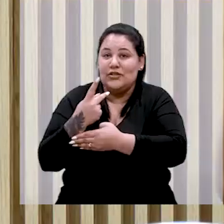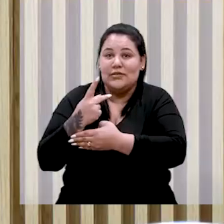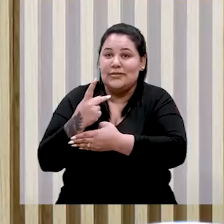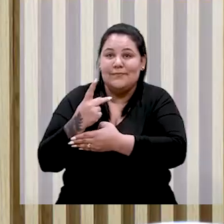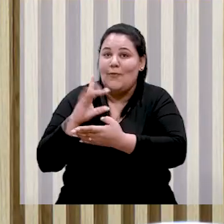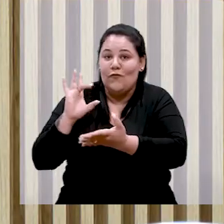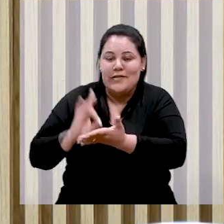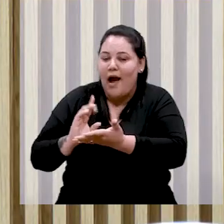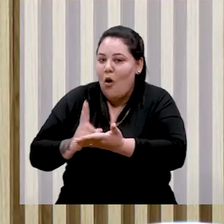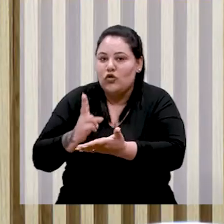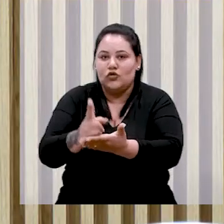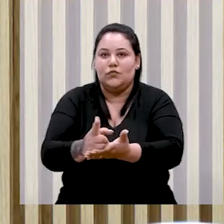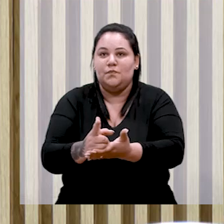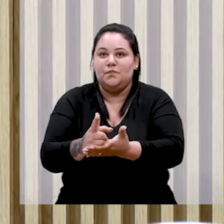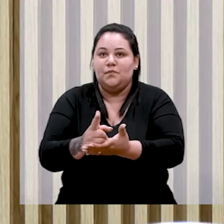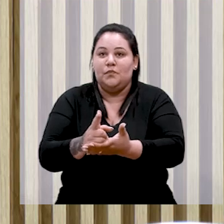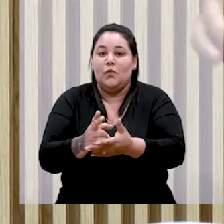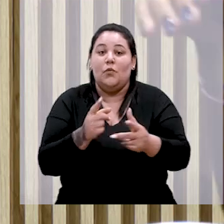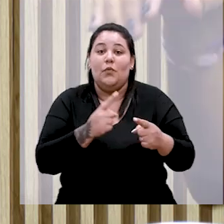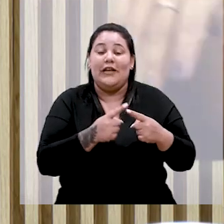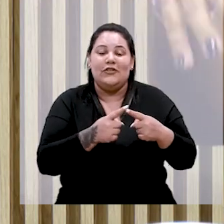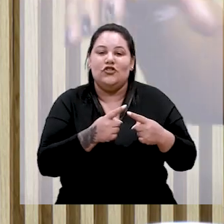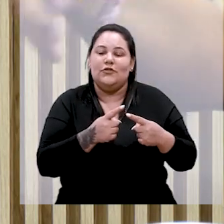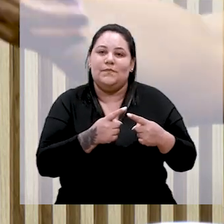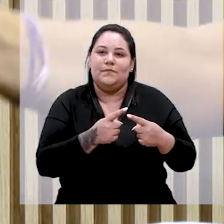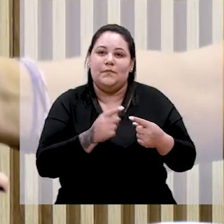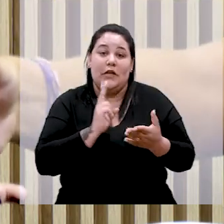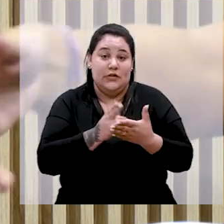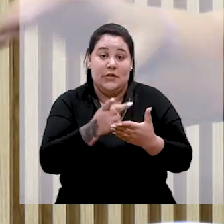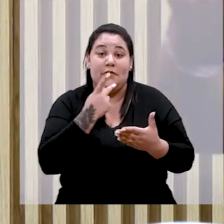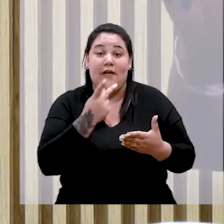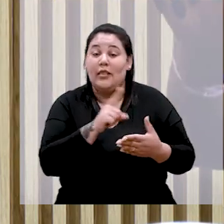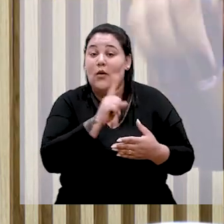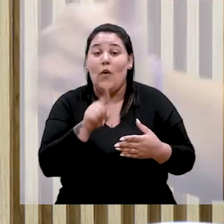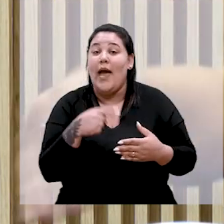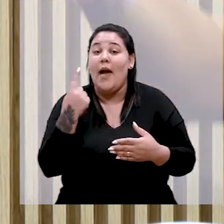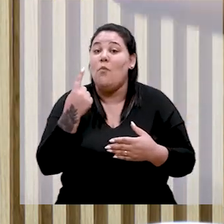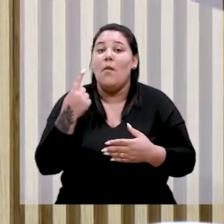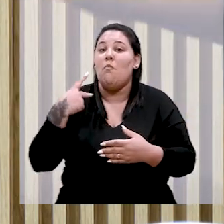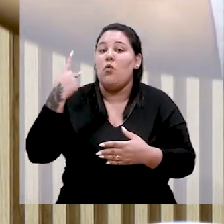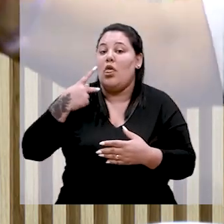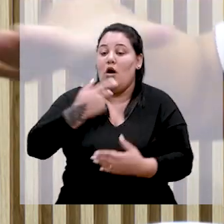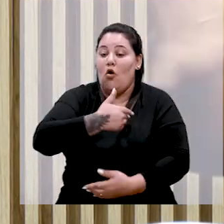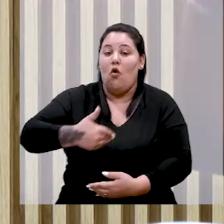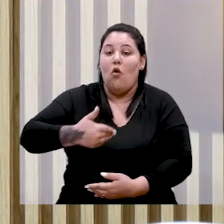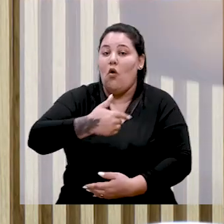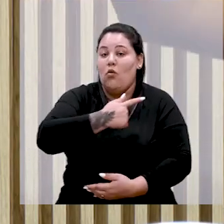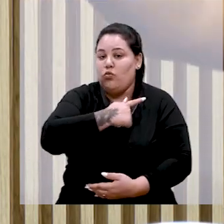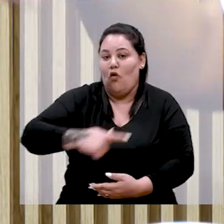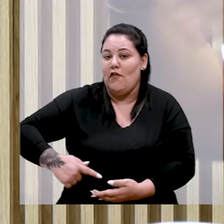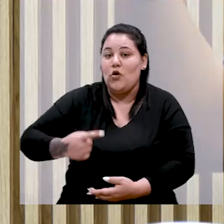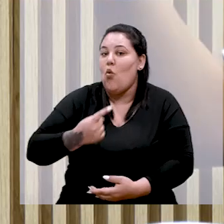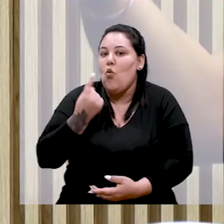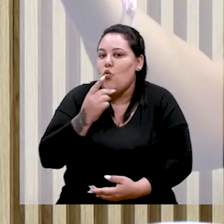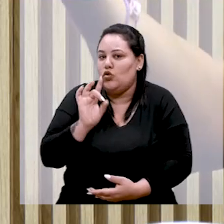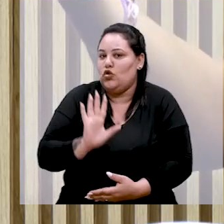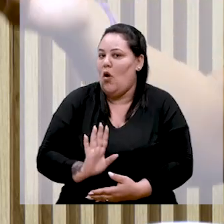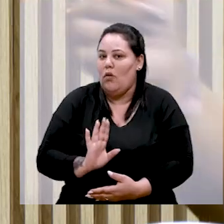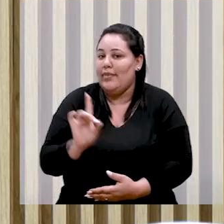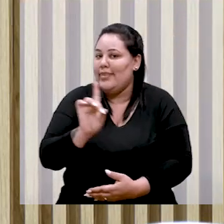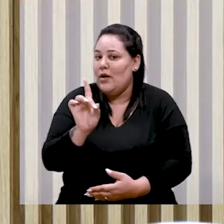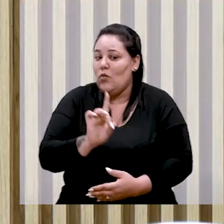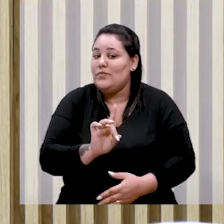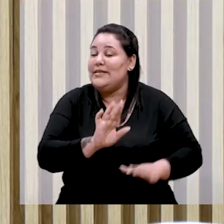dúvida, né? Perenes e permanentes, né? A gente sempre fala, não é para ser uma política de governo, é para ser uma política de Estado, ou seja, algo que se